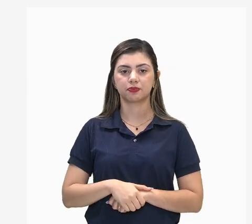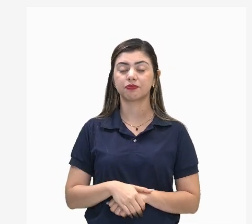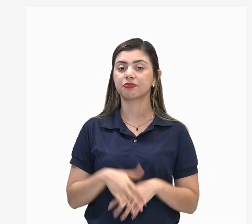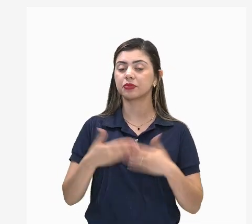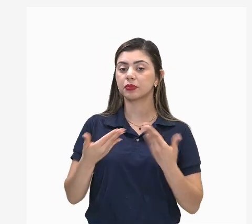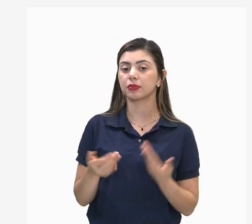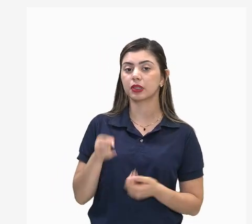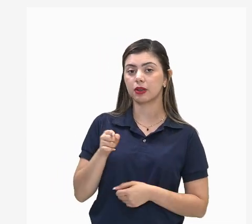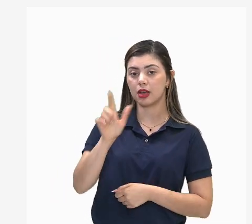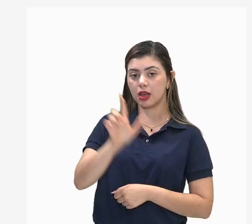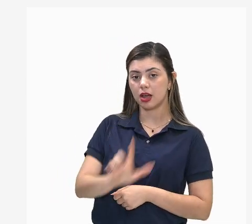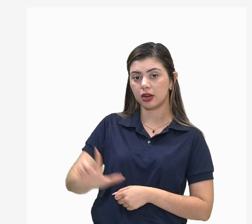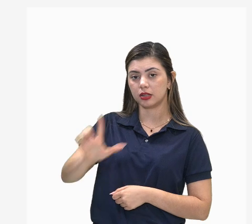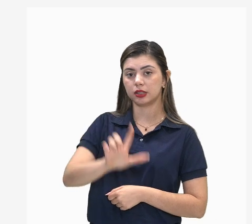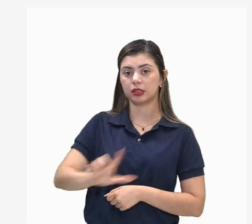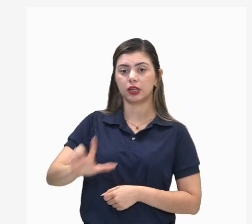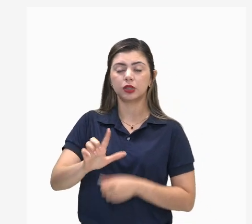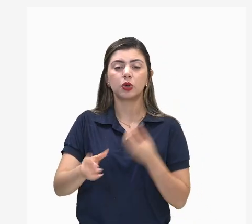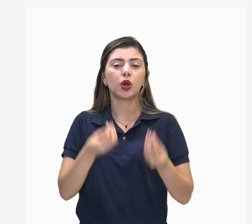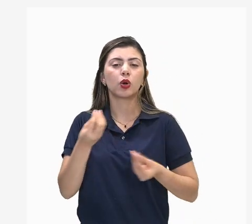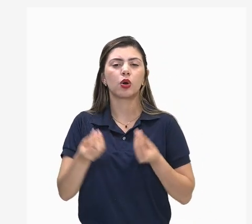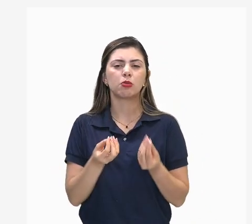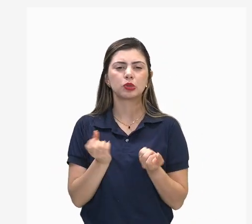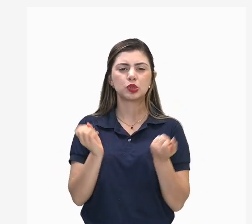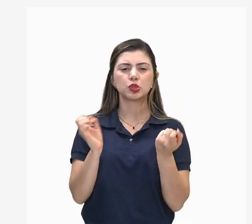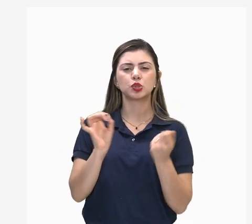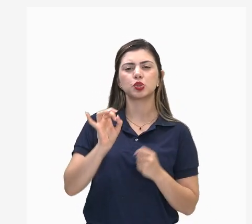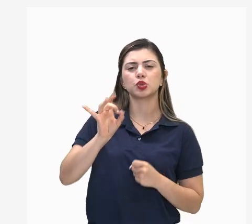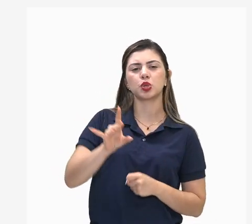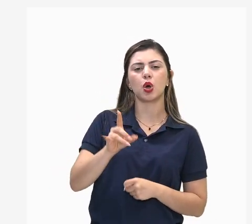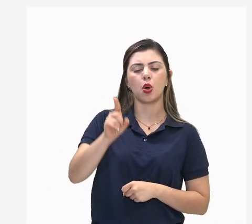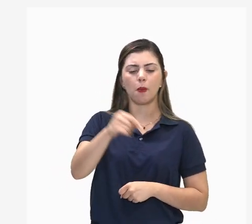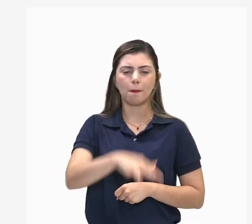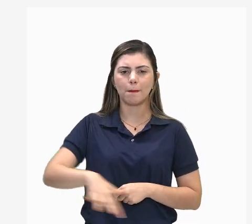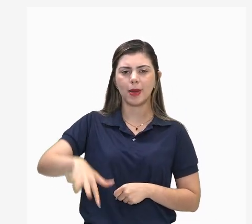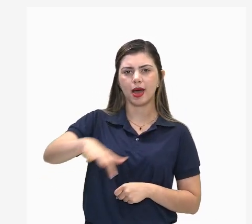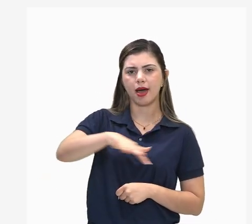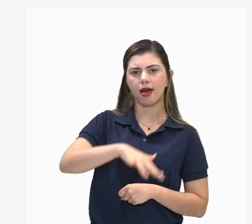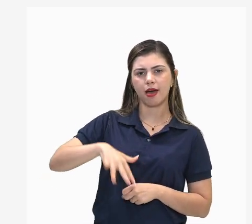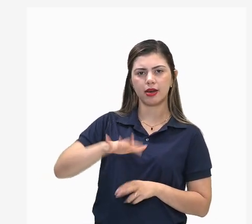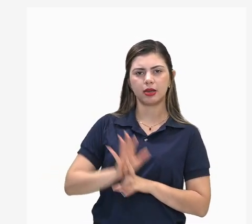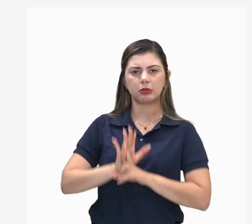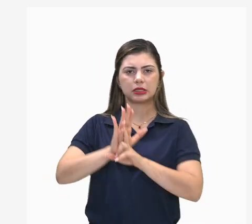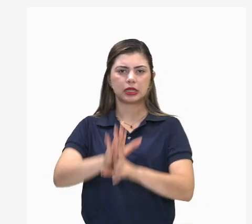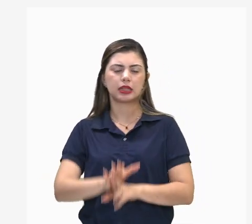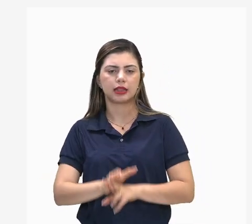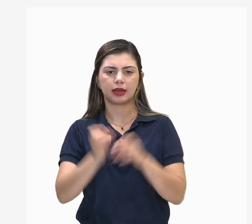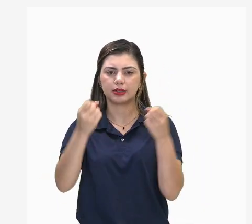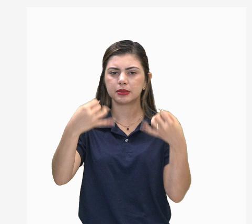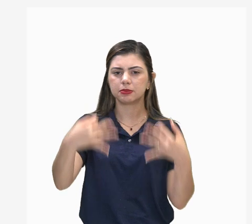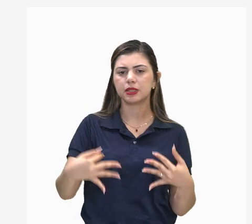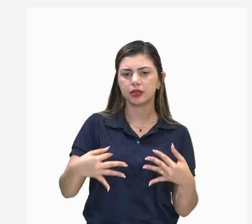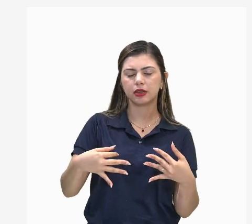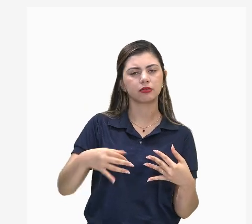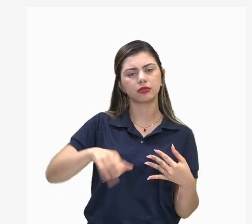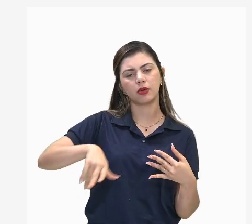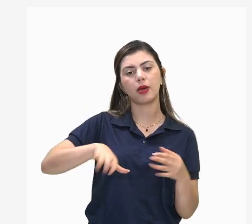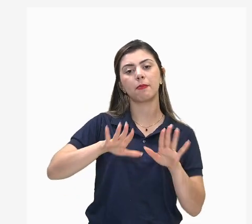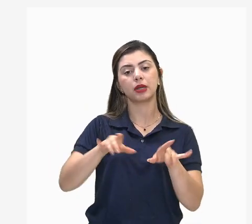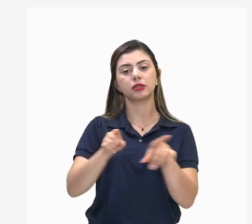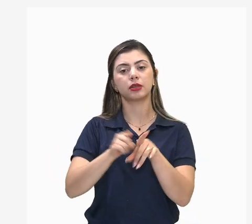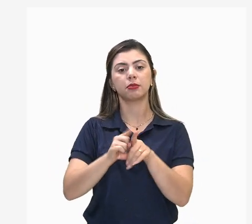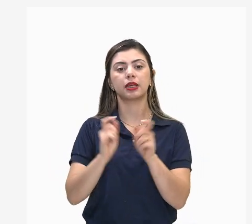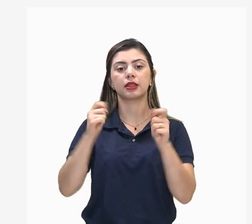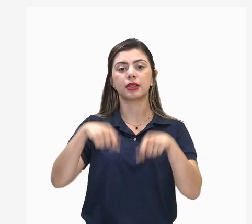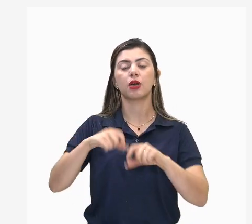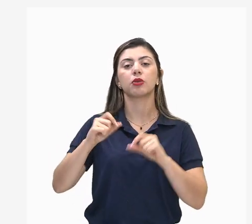Dessa forma, a literatura não apenas representa uma região, mas também ajuda a preservar